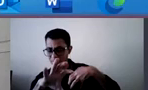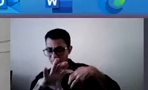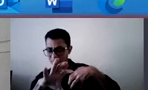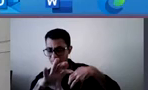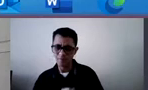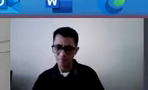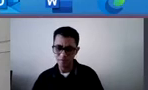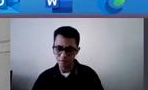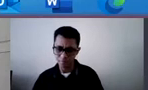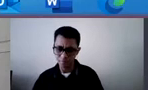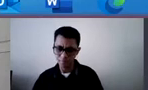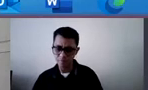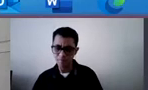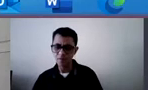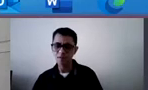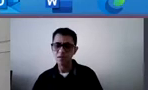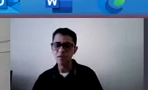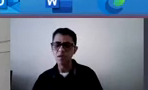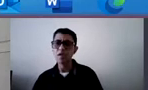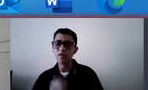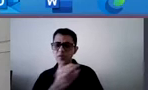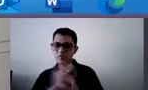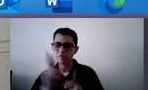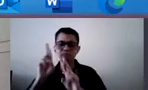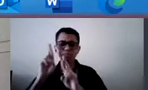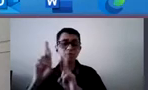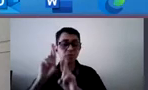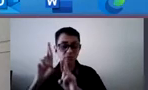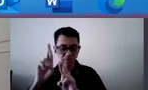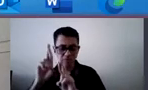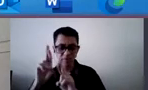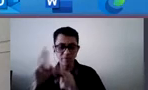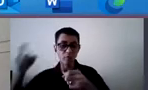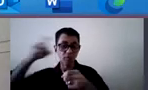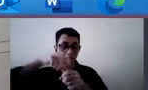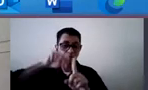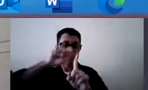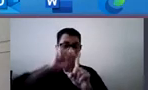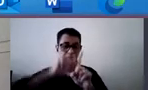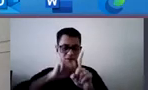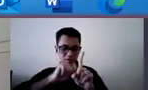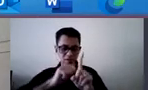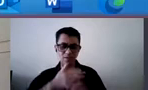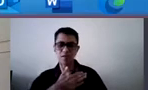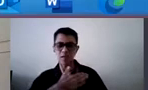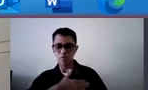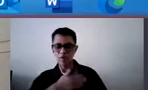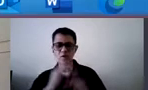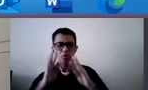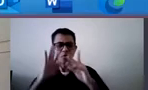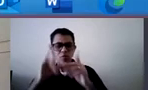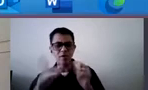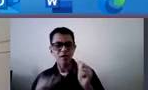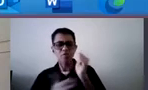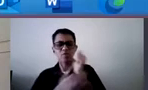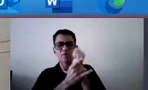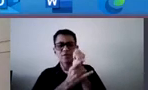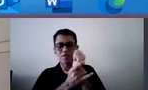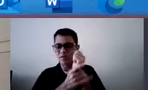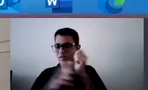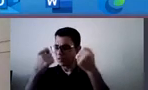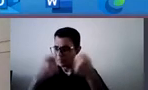a gente vai voltar, provavelmente em agosto, iremos voltar com toda a segurança,